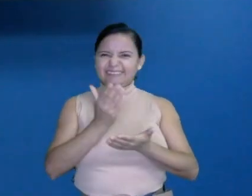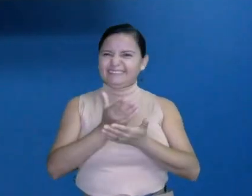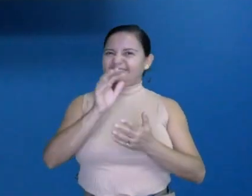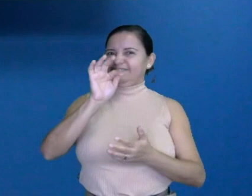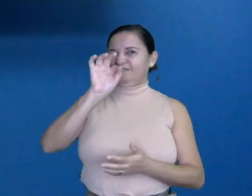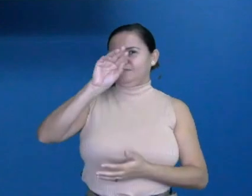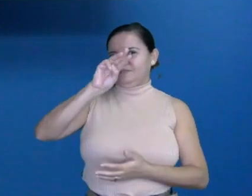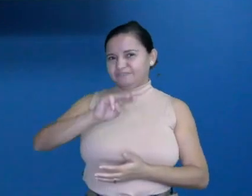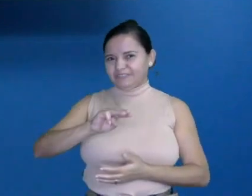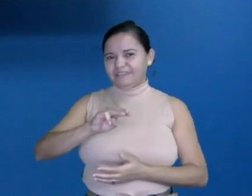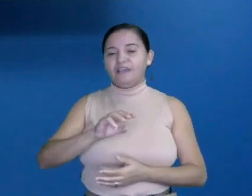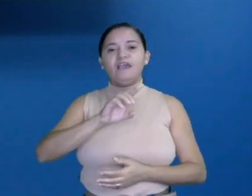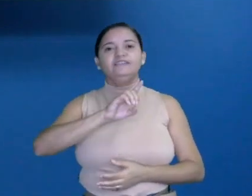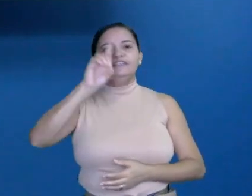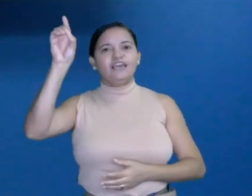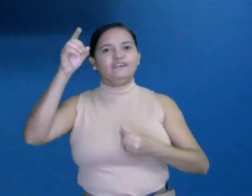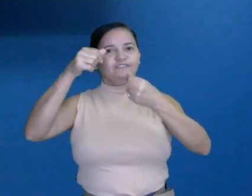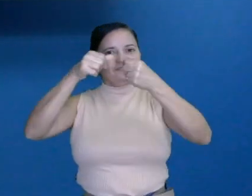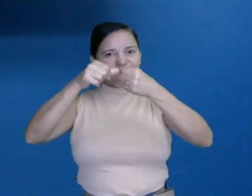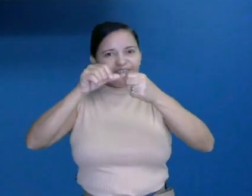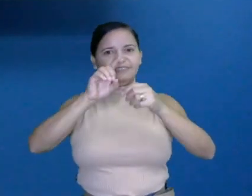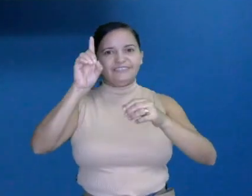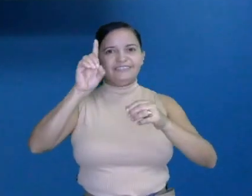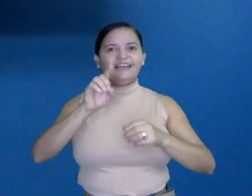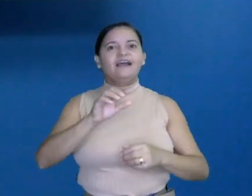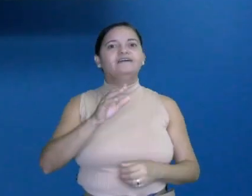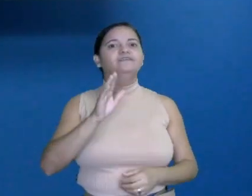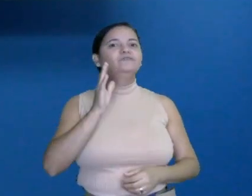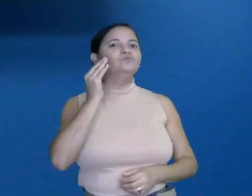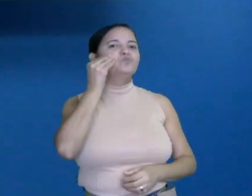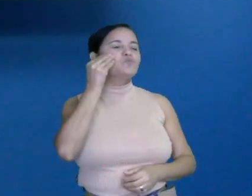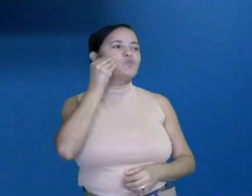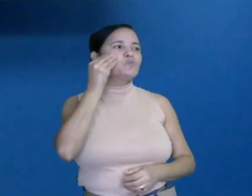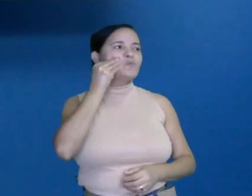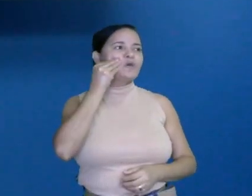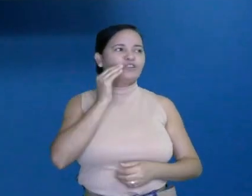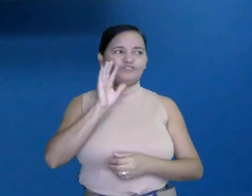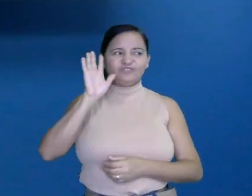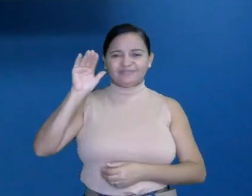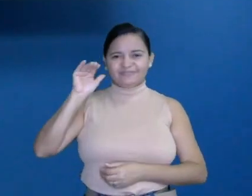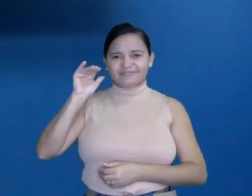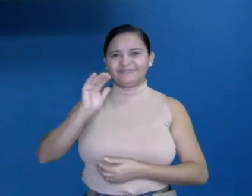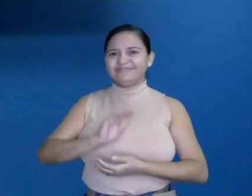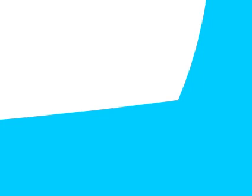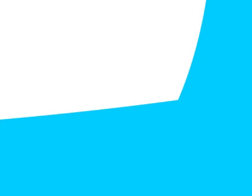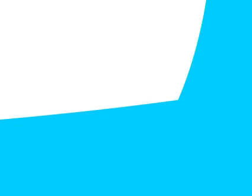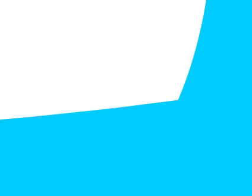Fiquem com Deus e fiquem ligadinhos na próxima aula. Beijo da tia Bárbara.